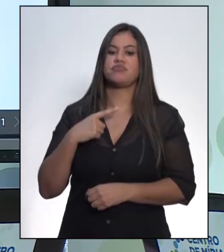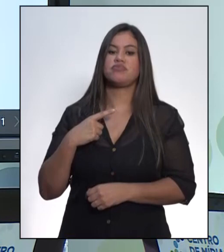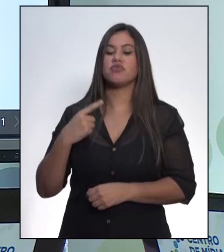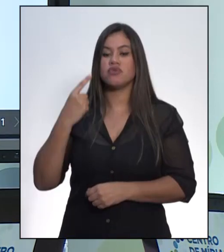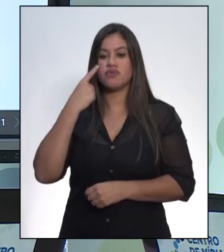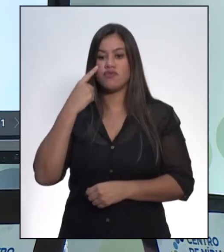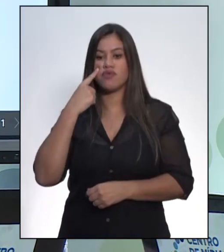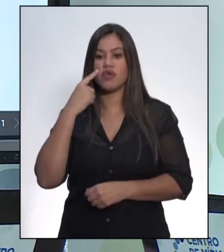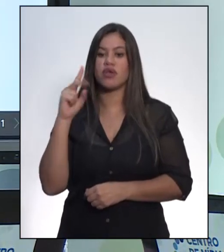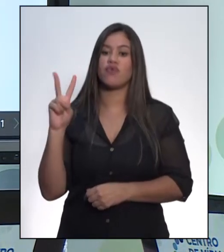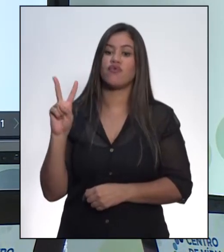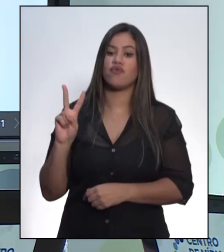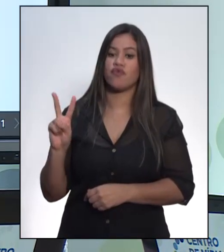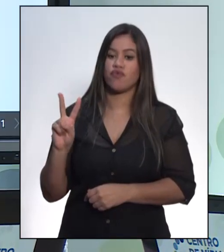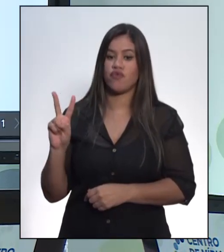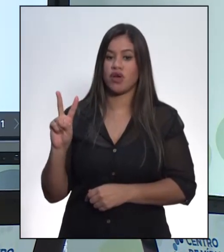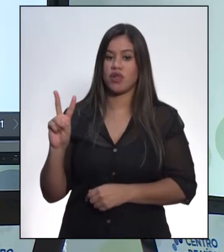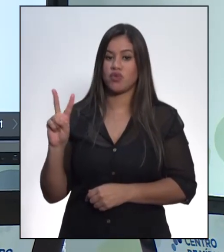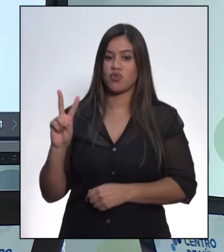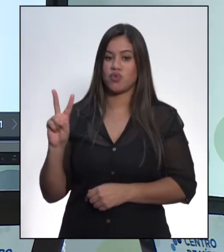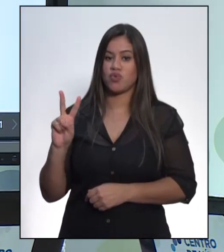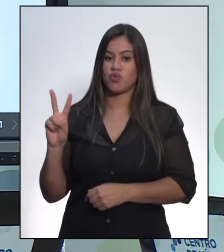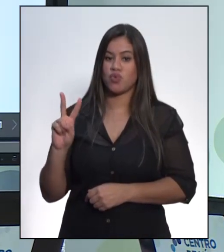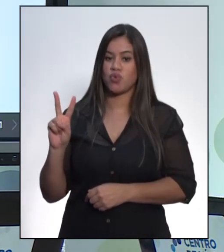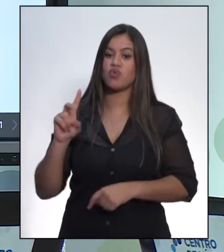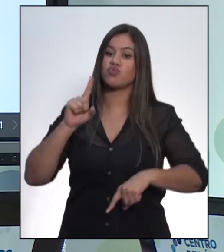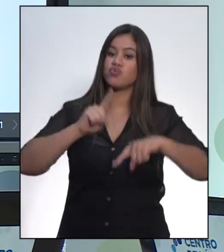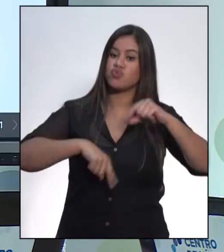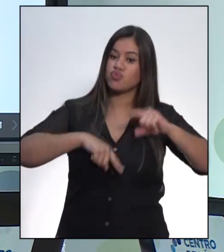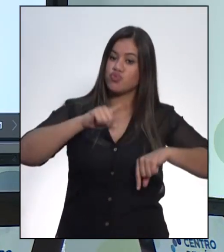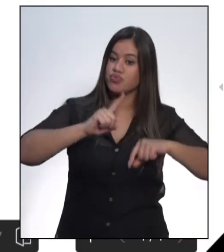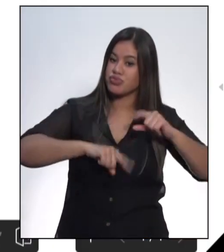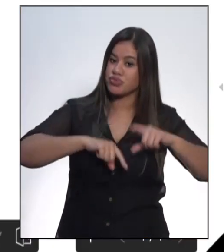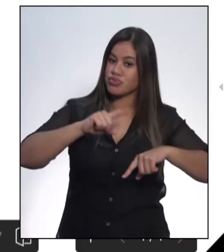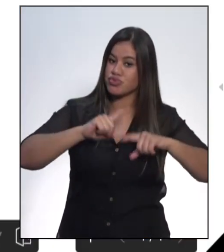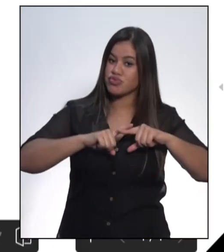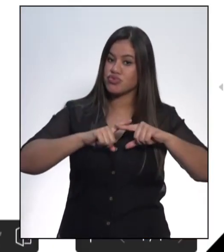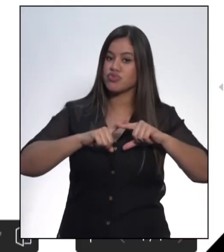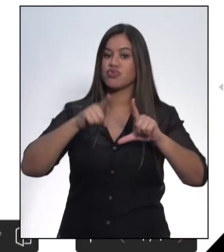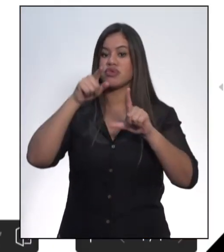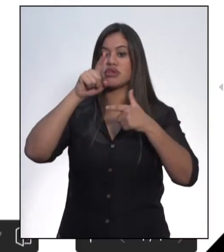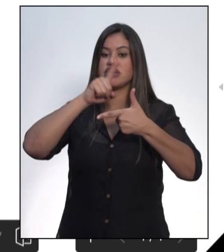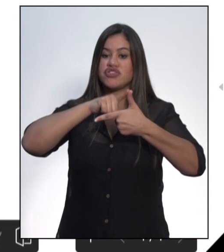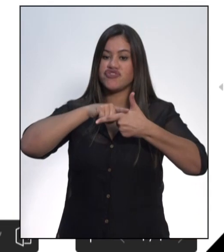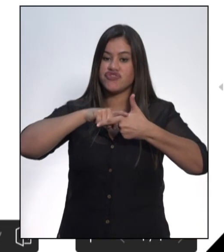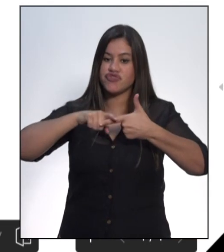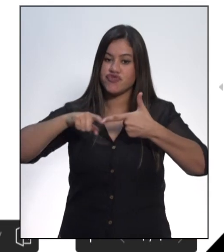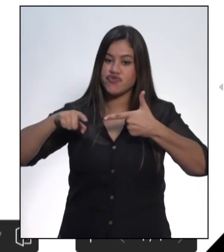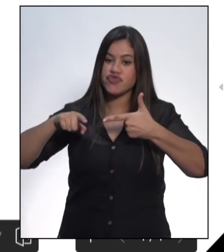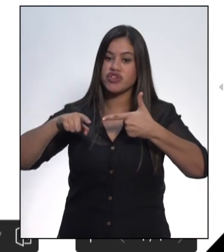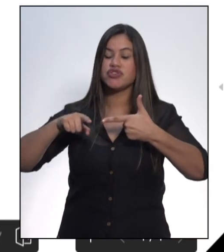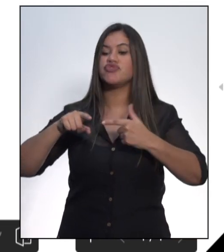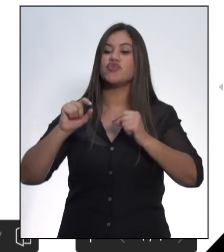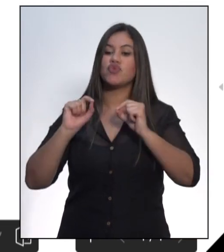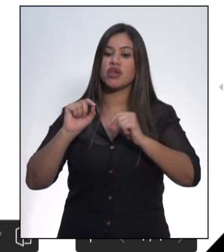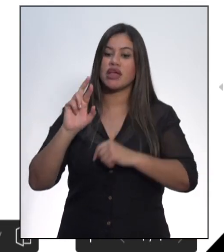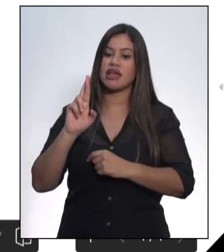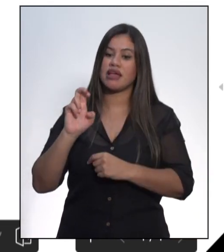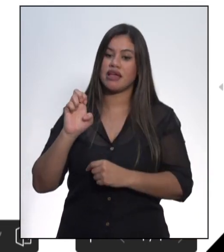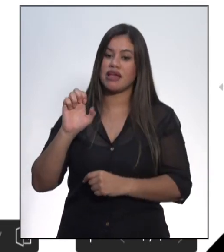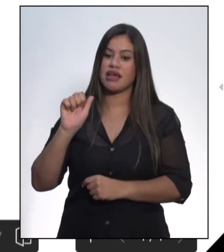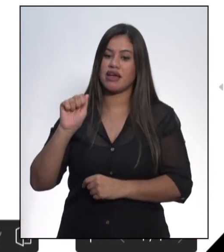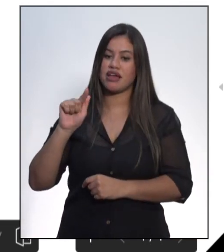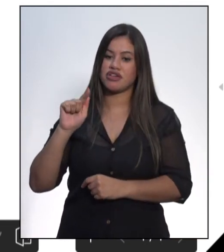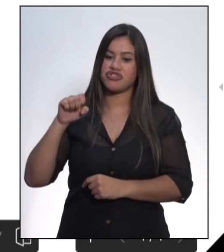os valores que eu tiver do meu produto e vou dividir pelo valor do meu reagente. Simples